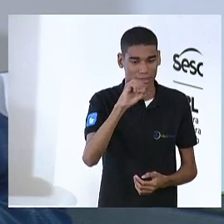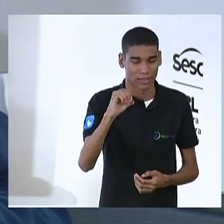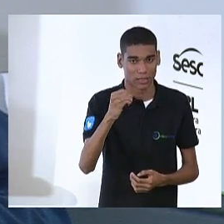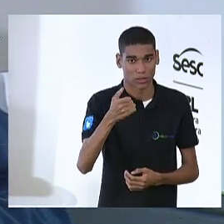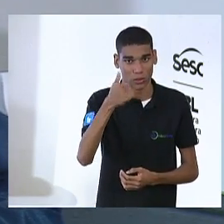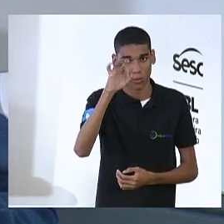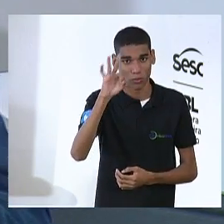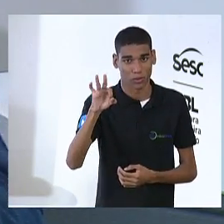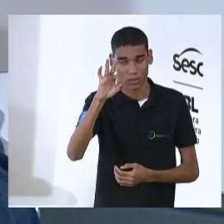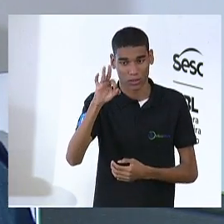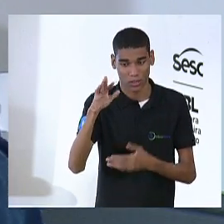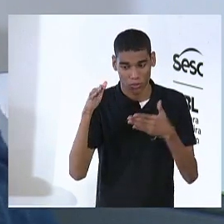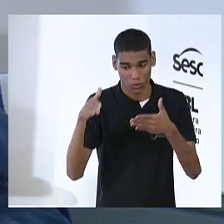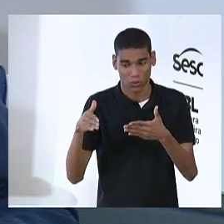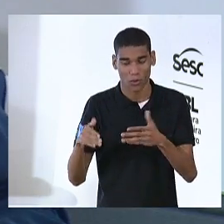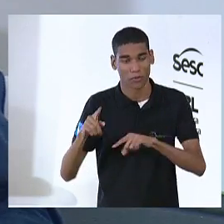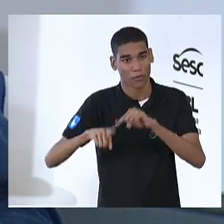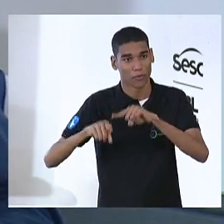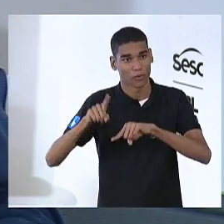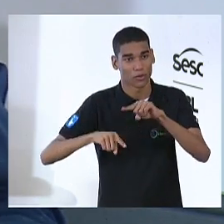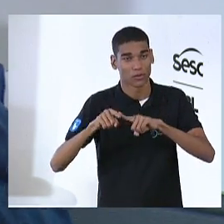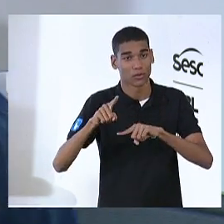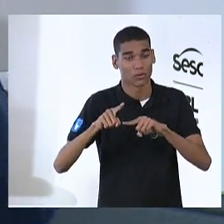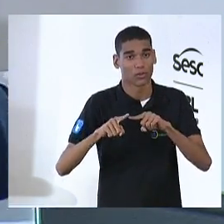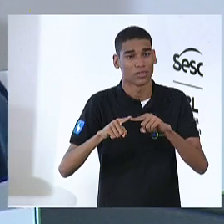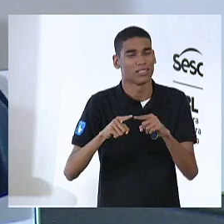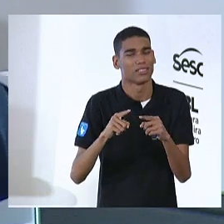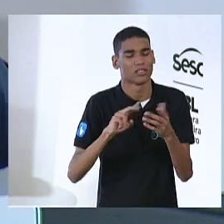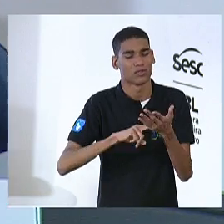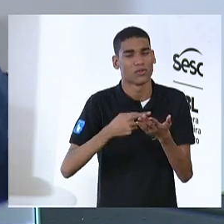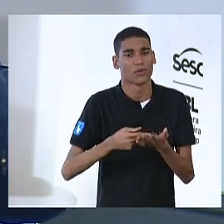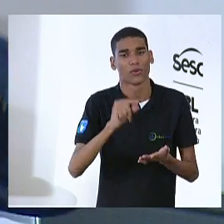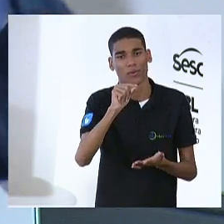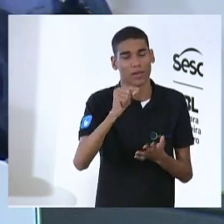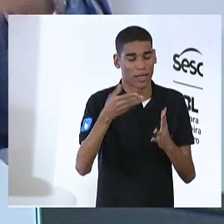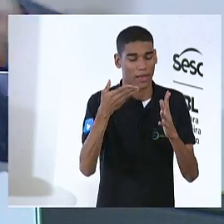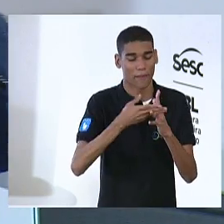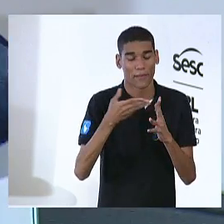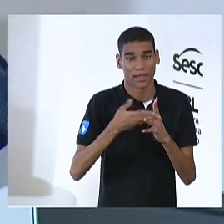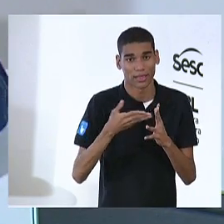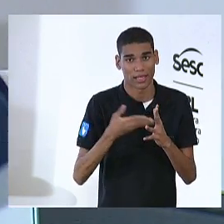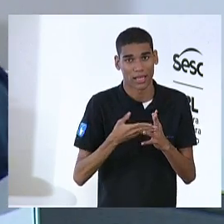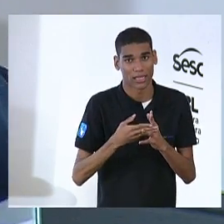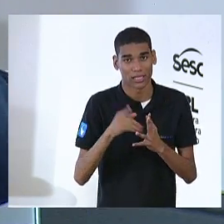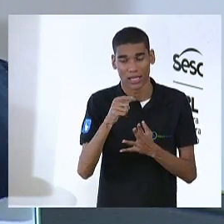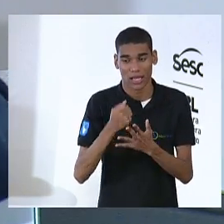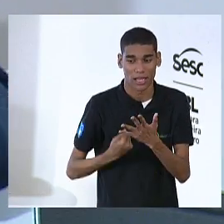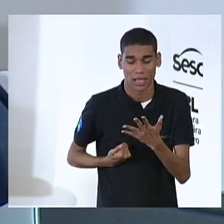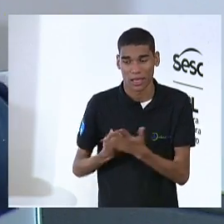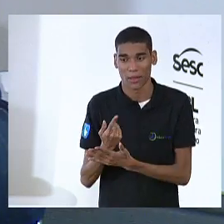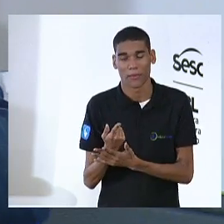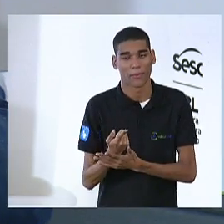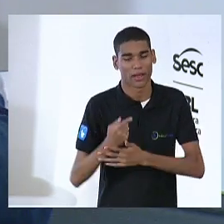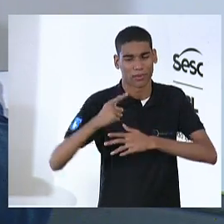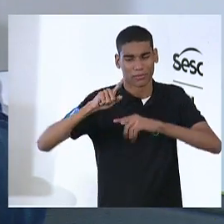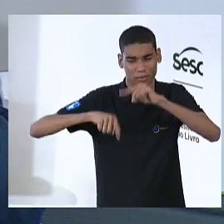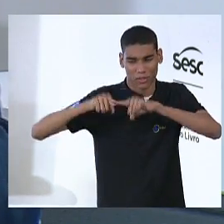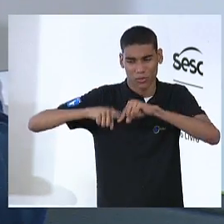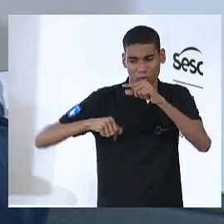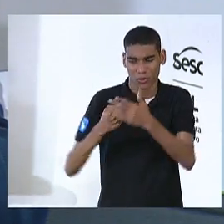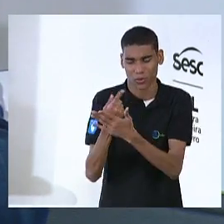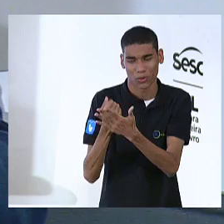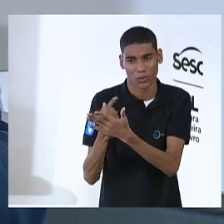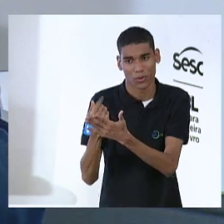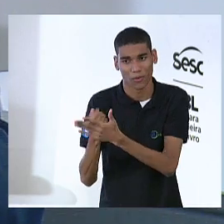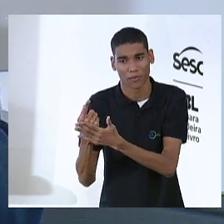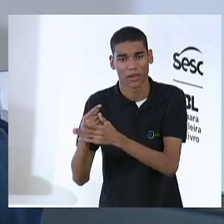significa que apenas a metade do que o cara paga pelos diversos consumos através